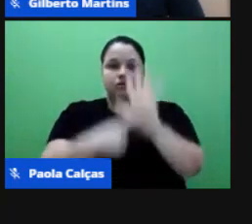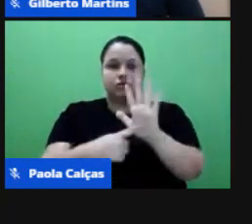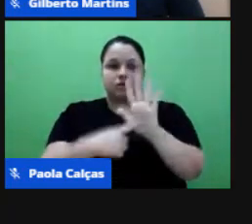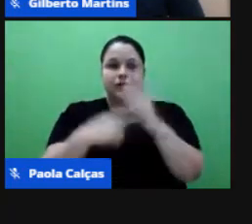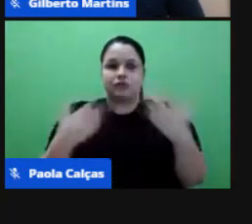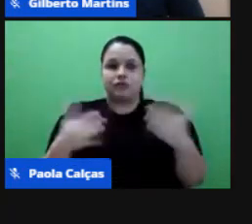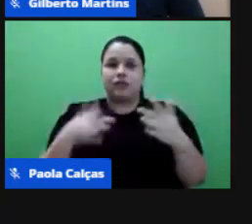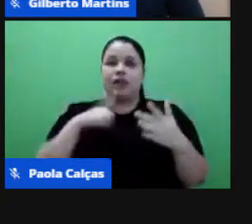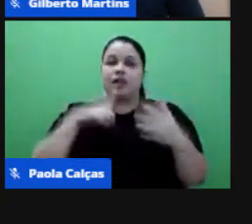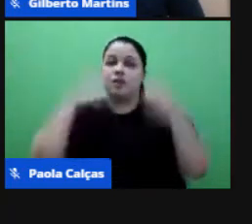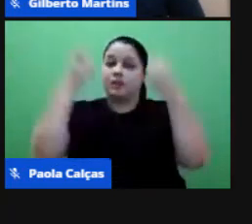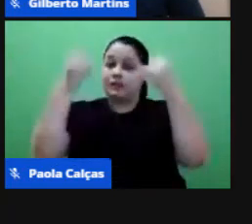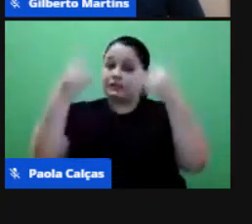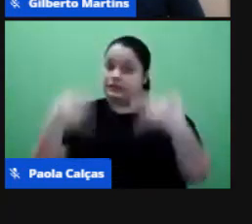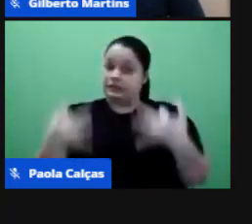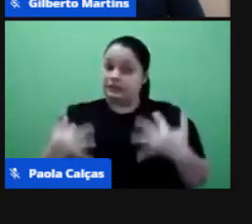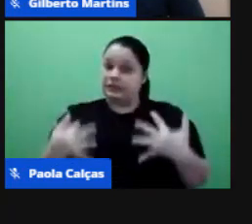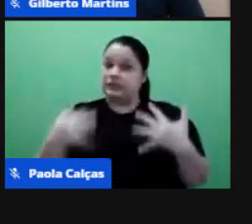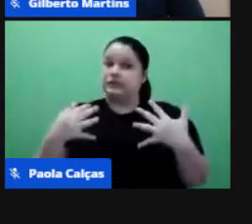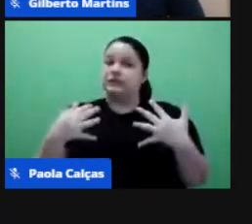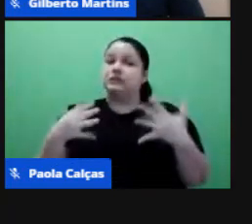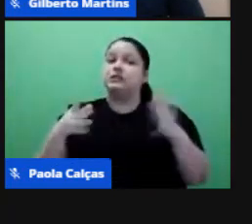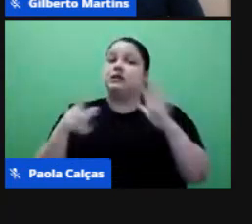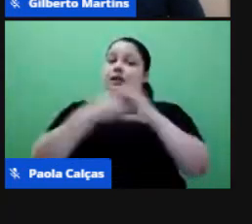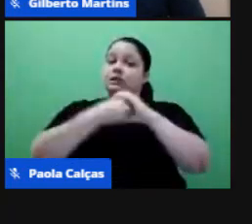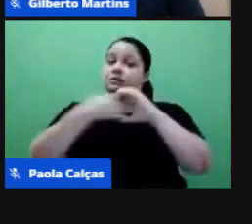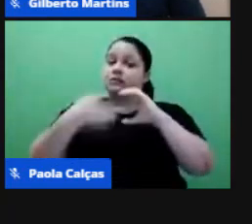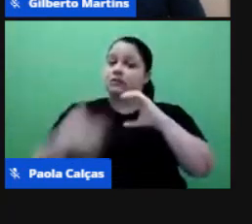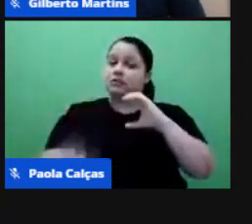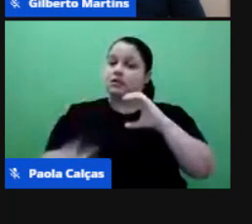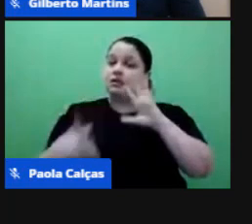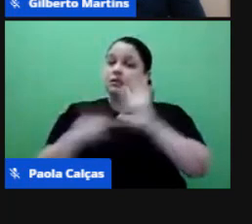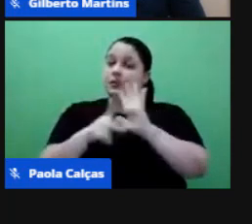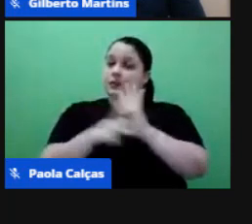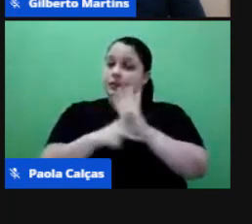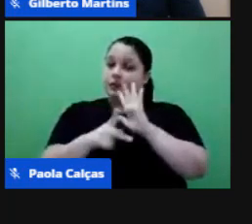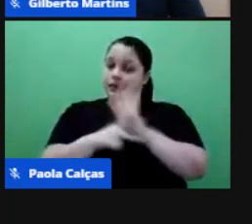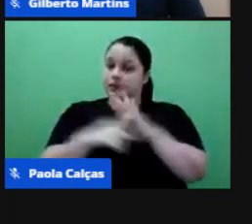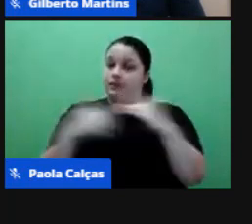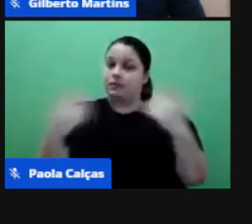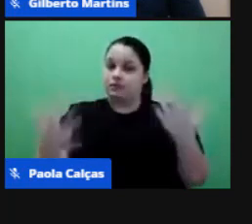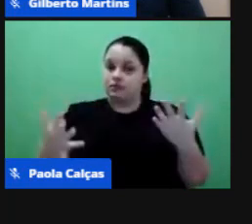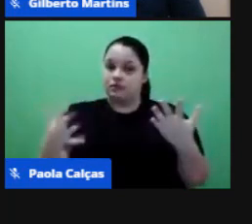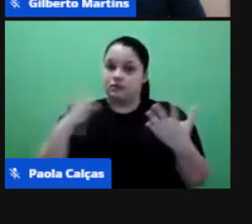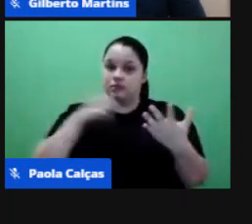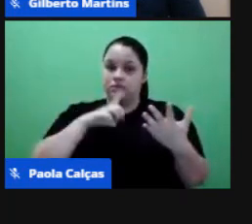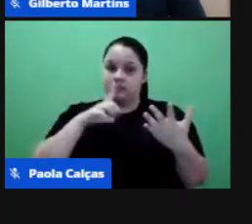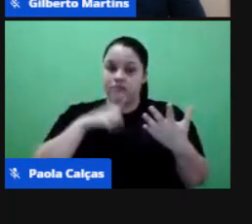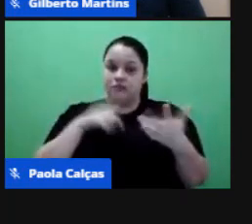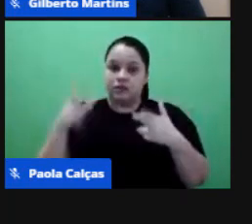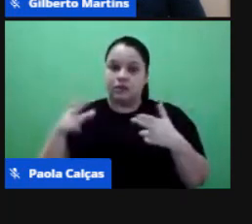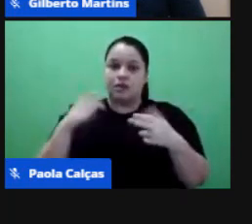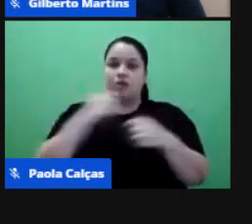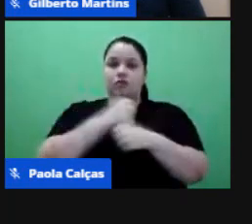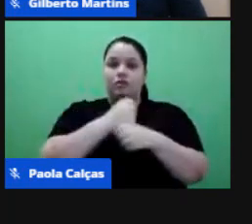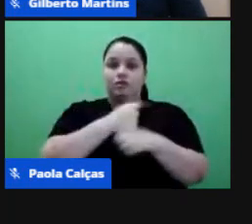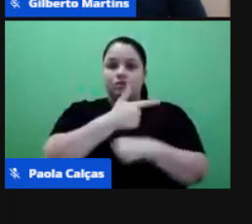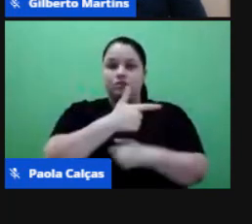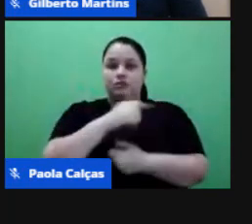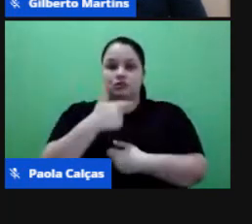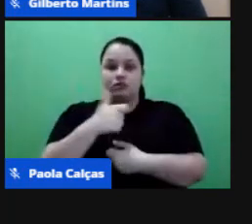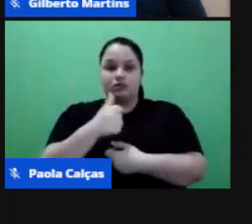especificidade, não só nesse referencial circunstancial, mas também no referencial de 2019.